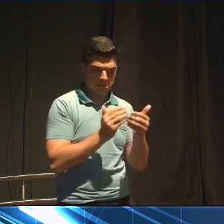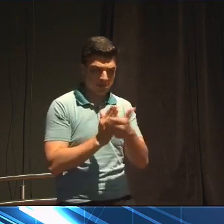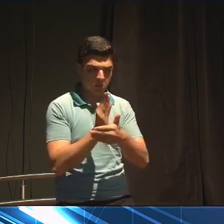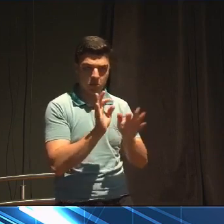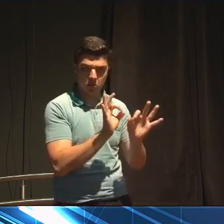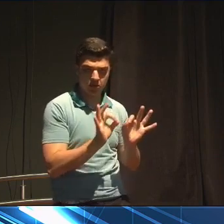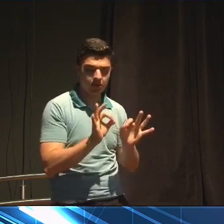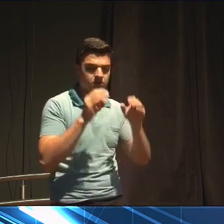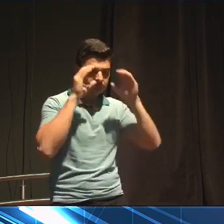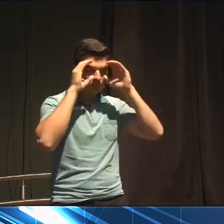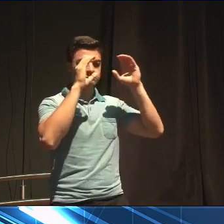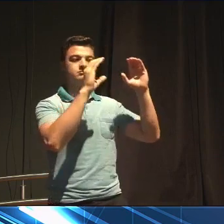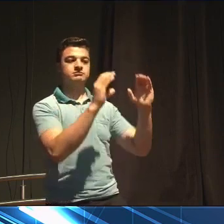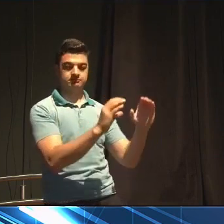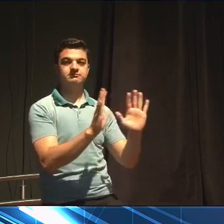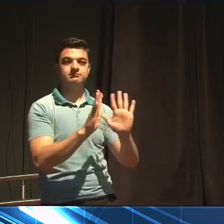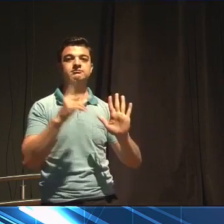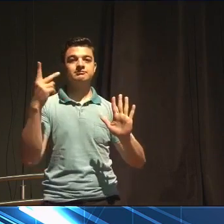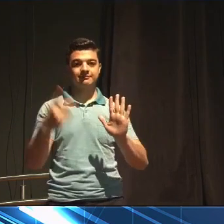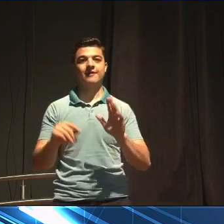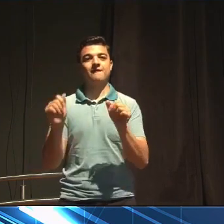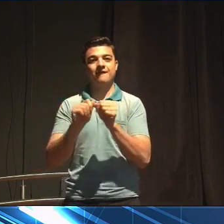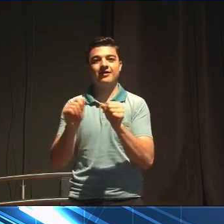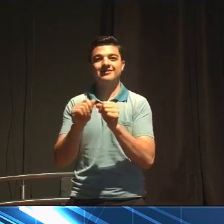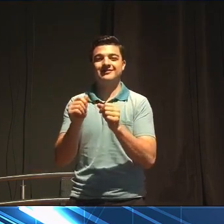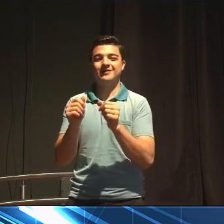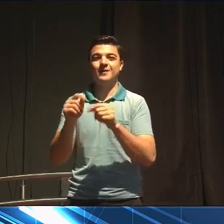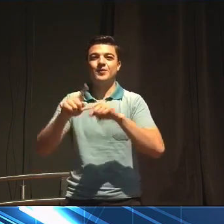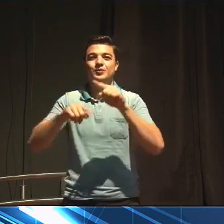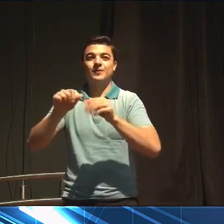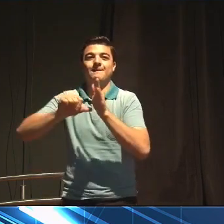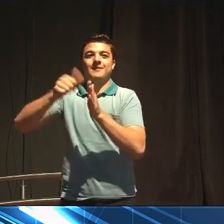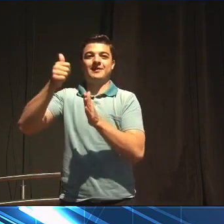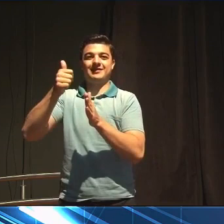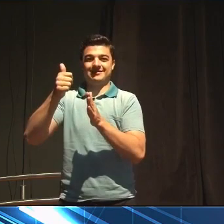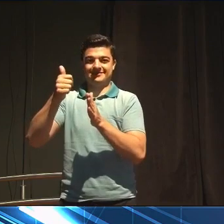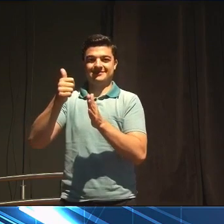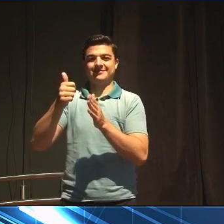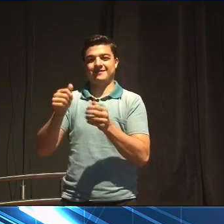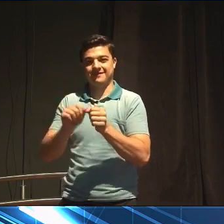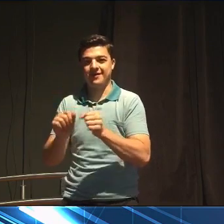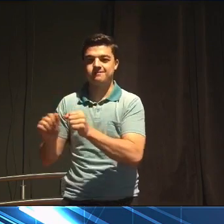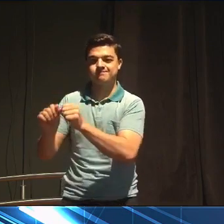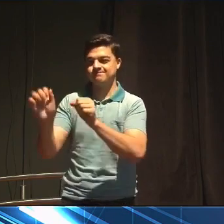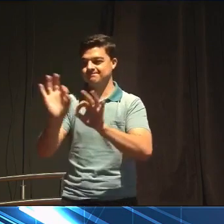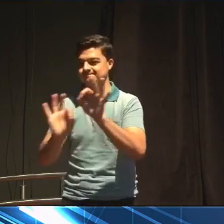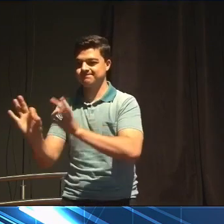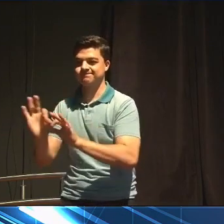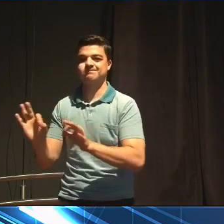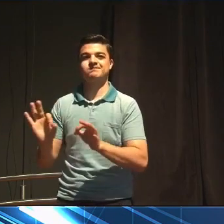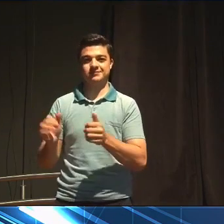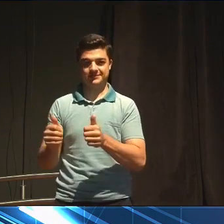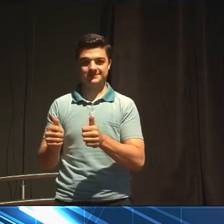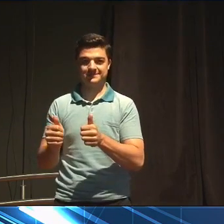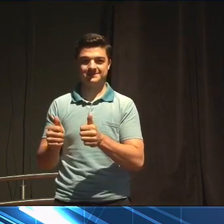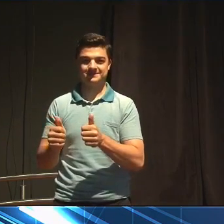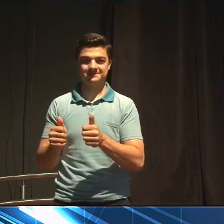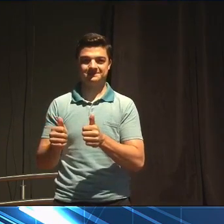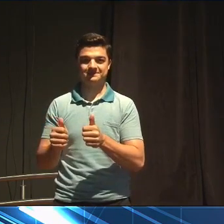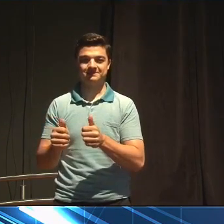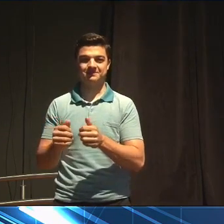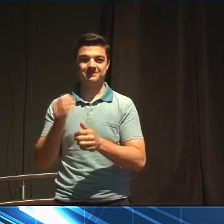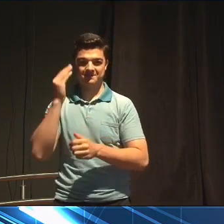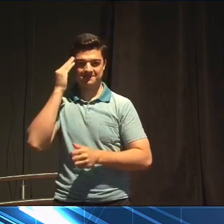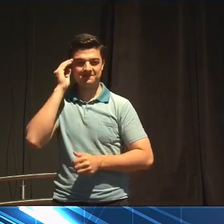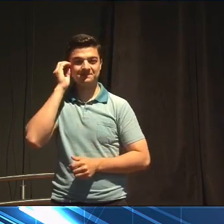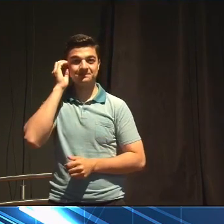teste real. Mas encurta muito o tempo e o custo. E também reduzir, as perdas em geral, principalmente